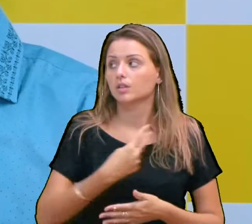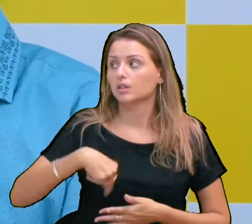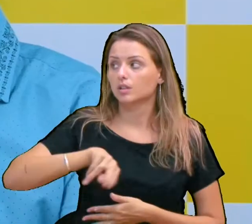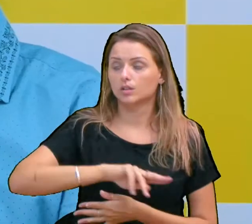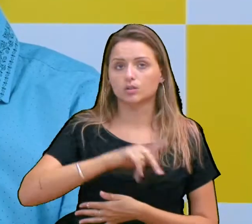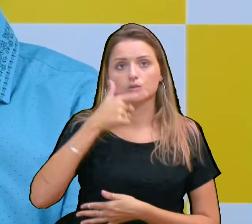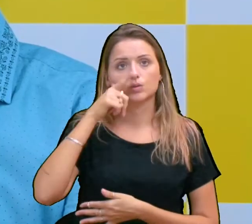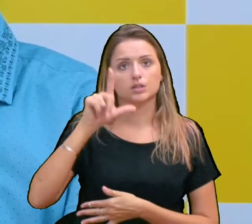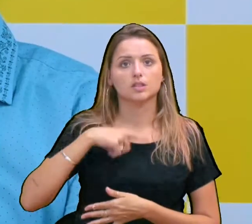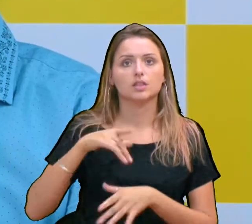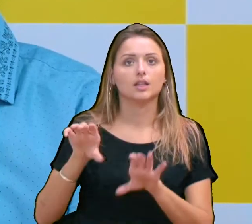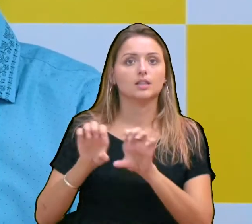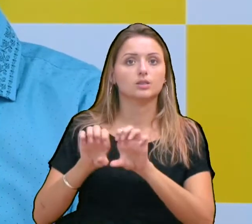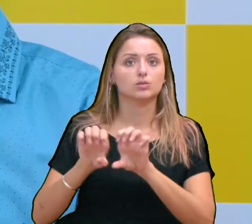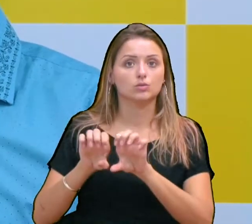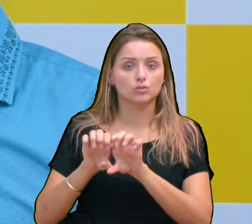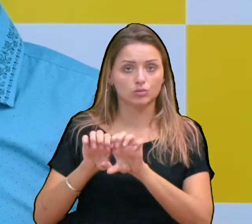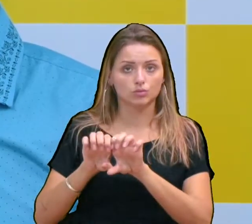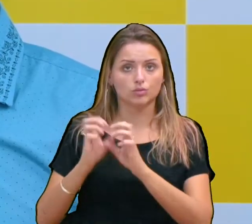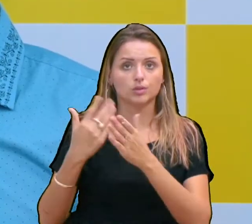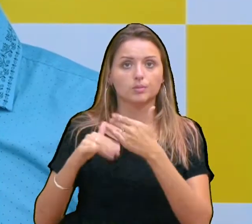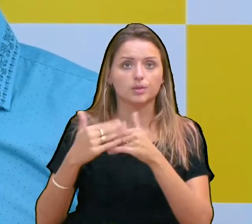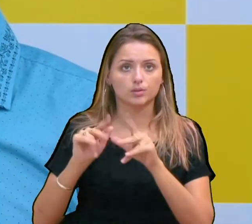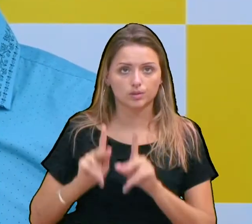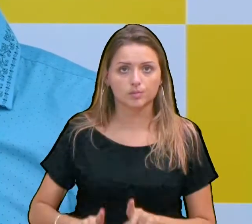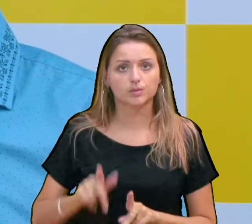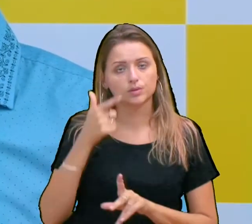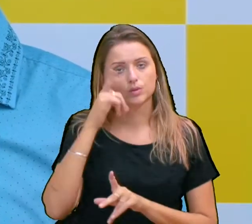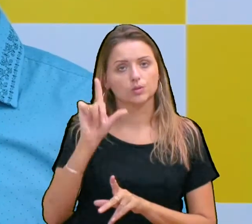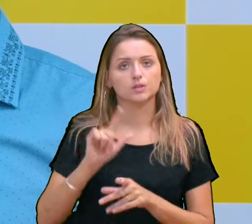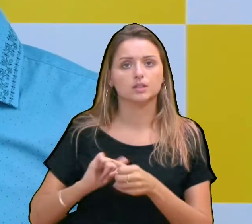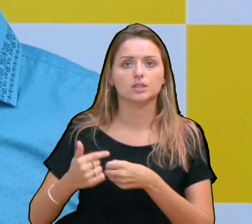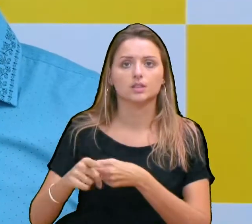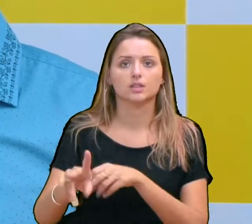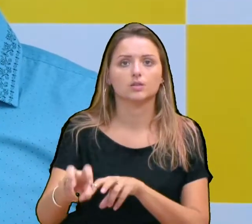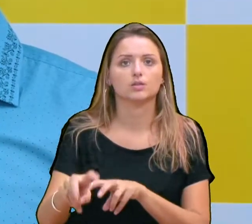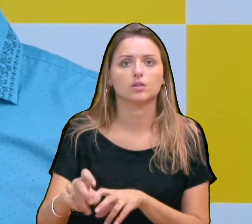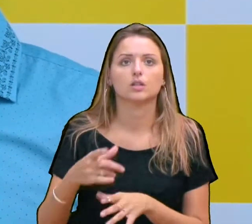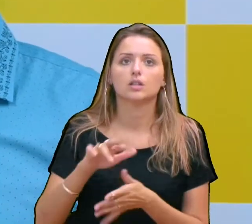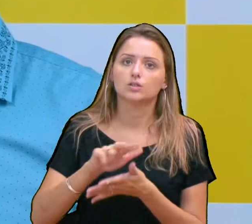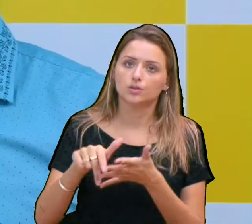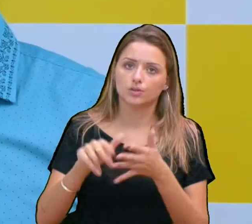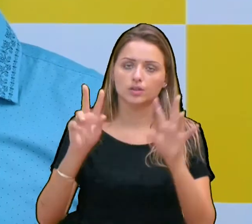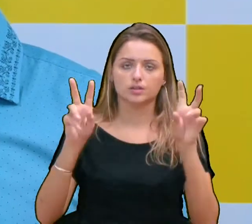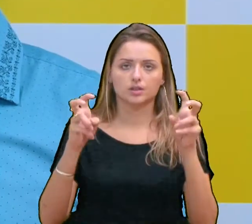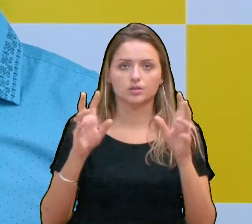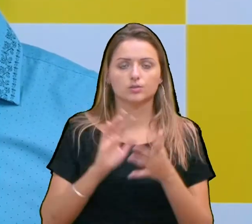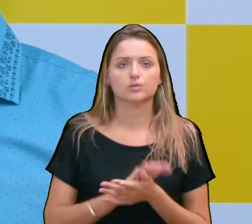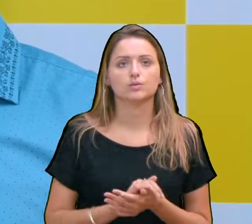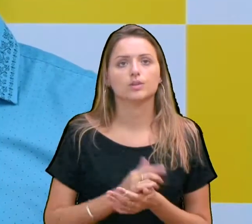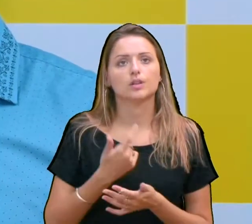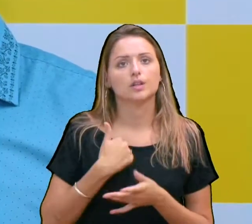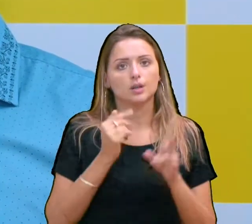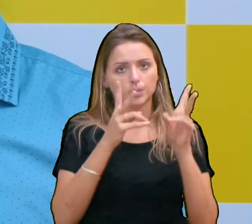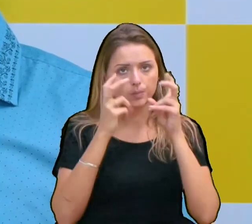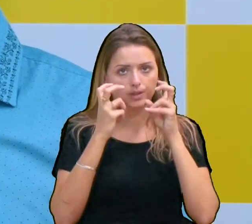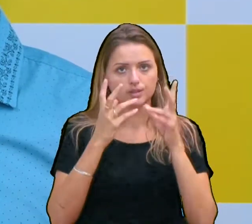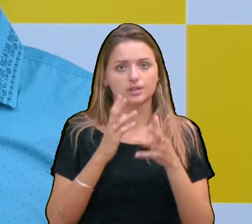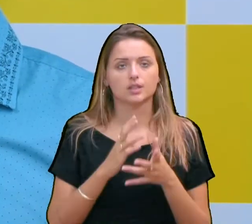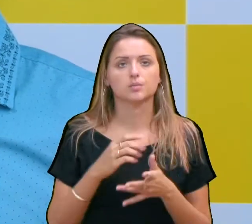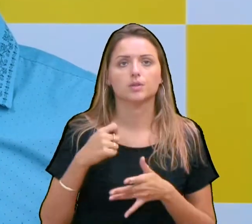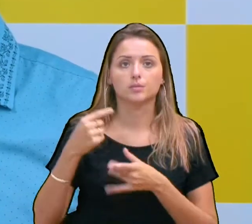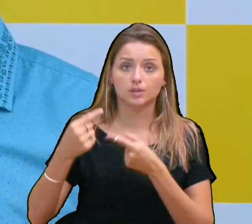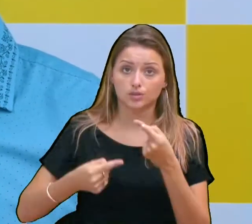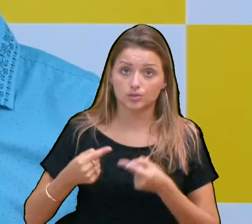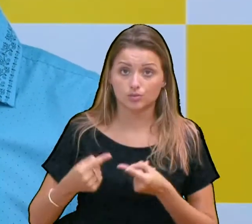alguma estrutura, então, para que isso possa ser possível no interior, entre vários assuntos. E esse eu vejo que tem que